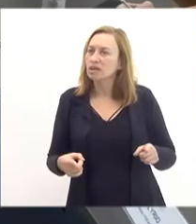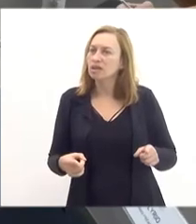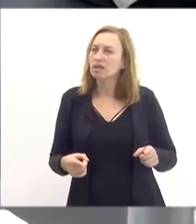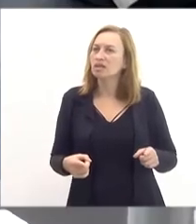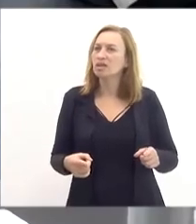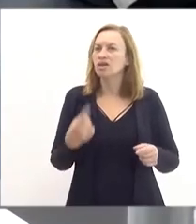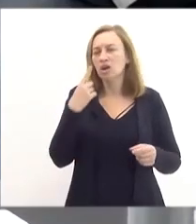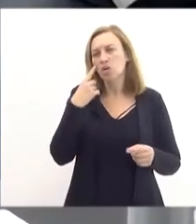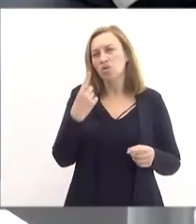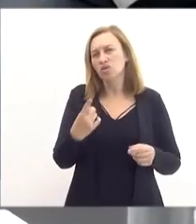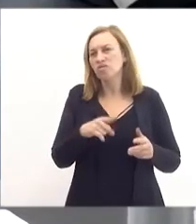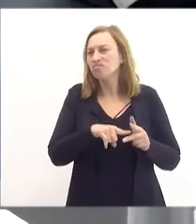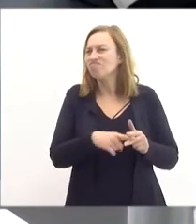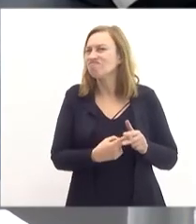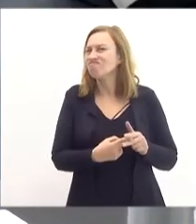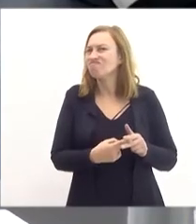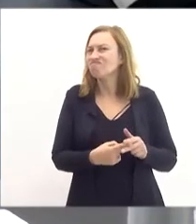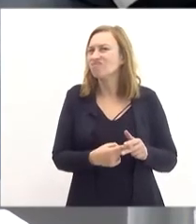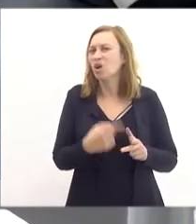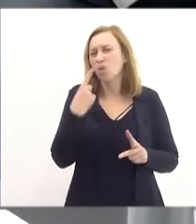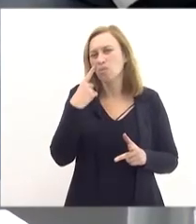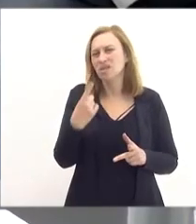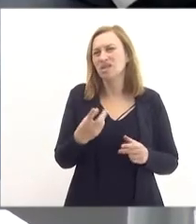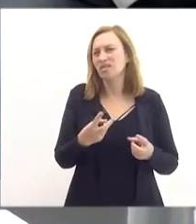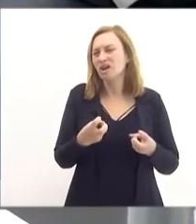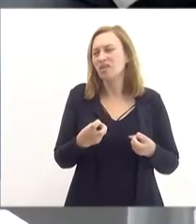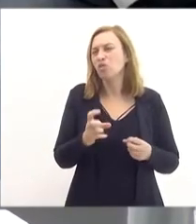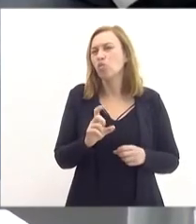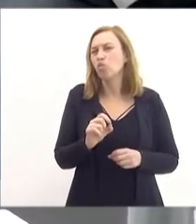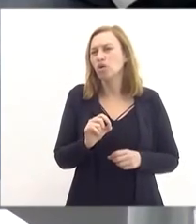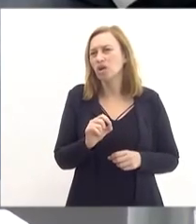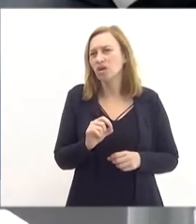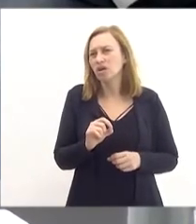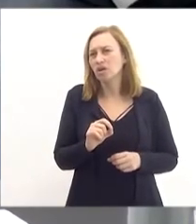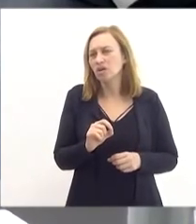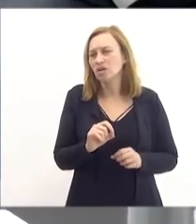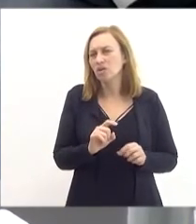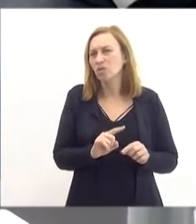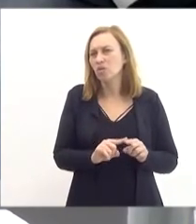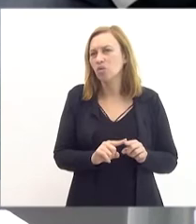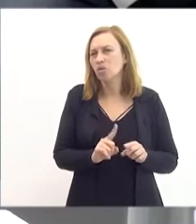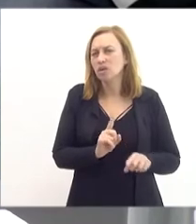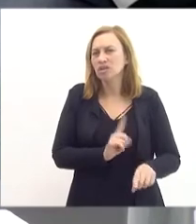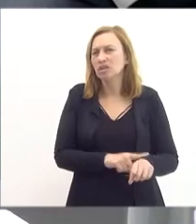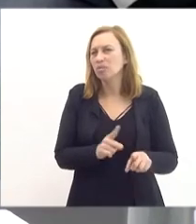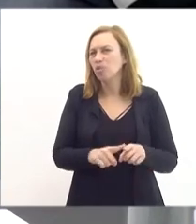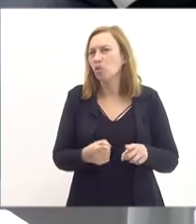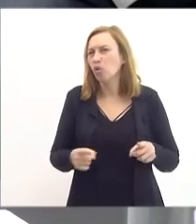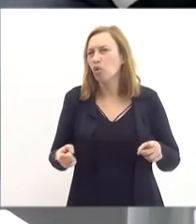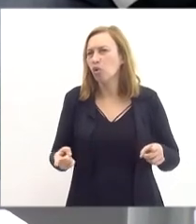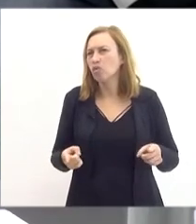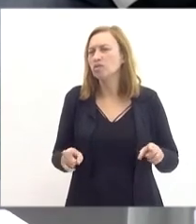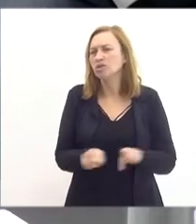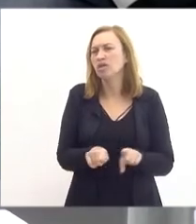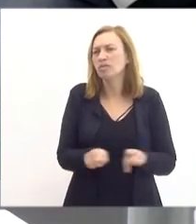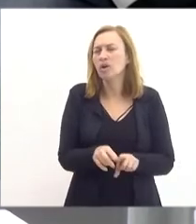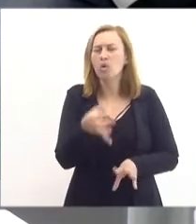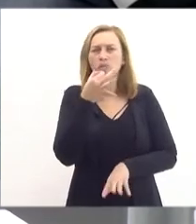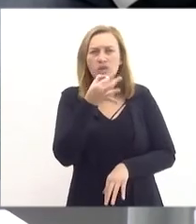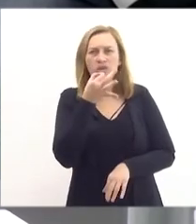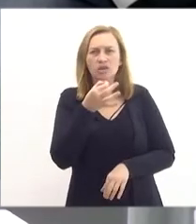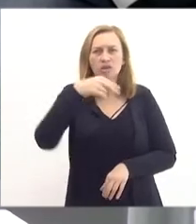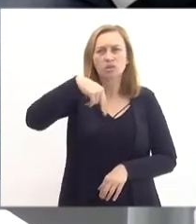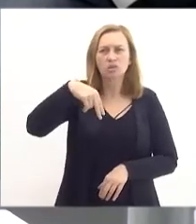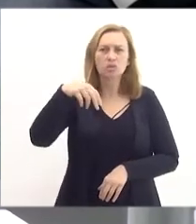de uma regulamentação quanto a que seria rentável, o que seria a longo prazo. E também me filiei à opinião do Nelson